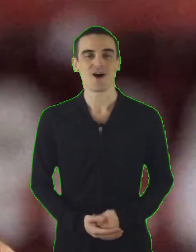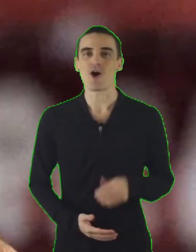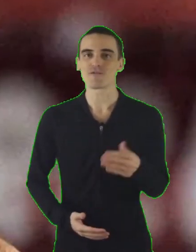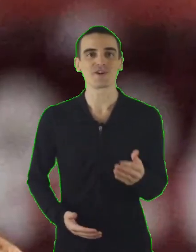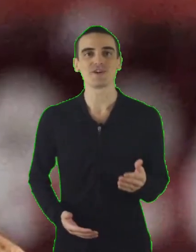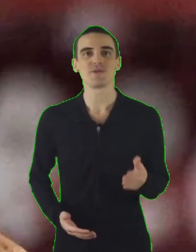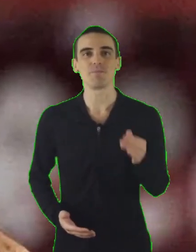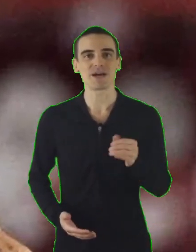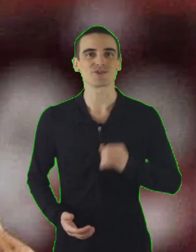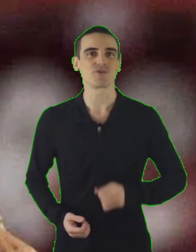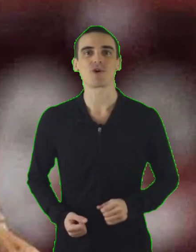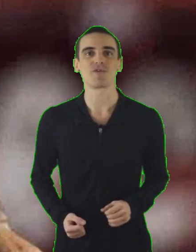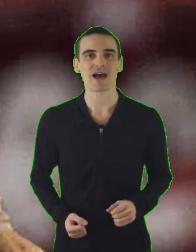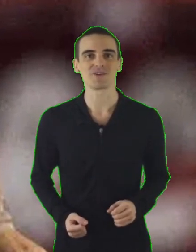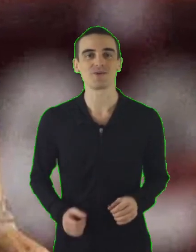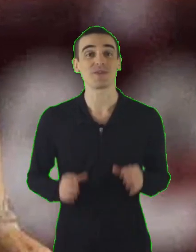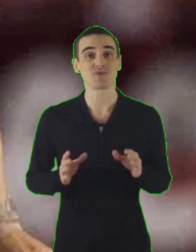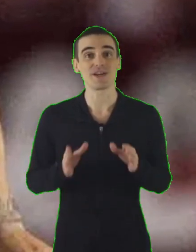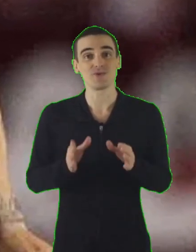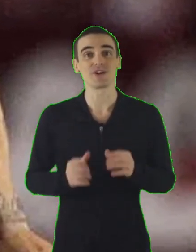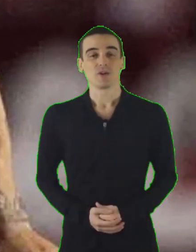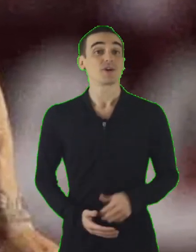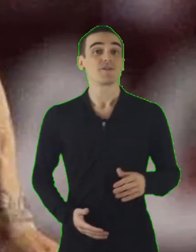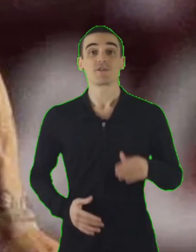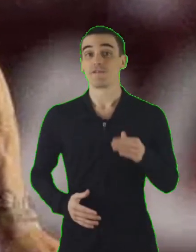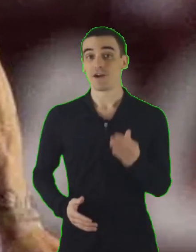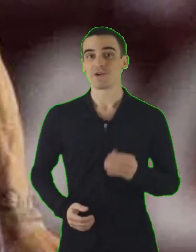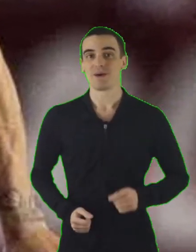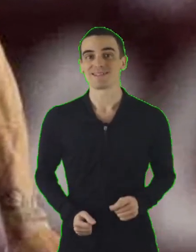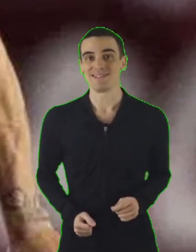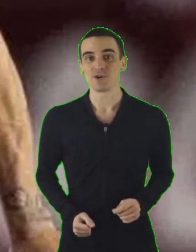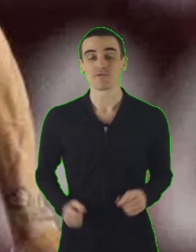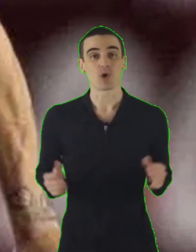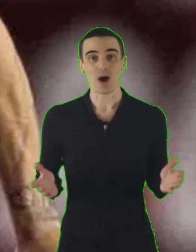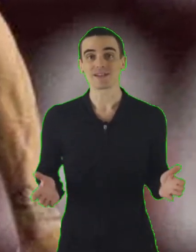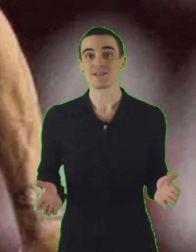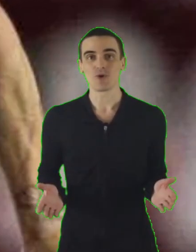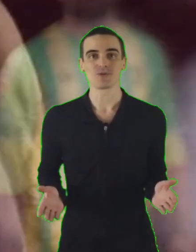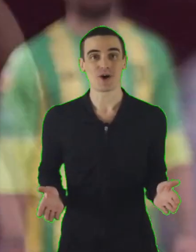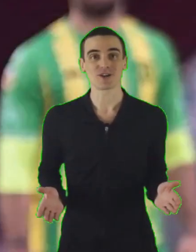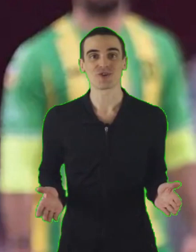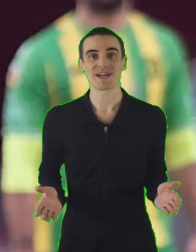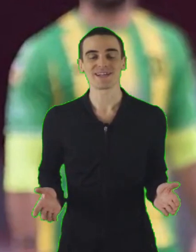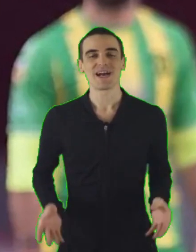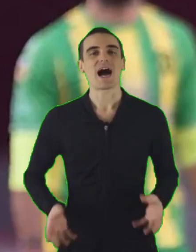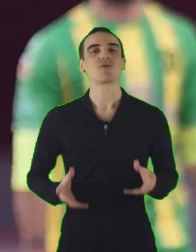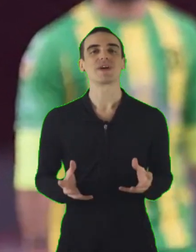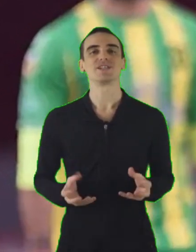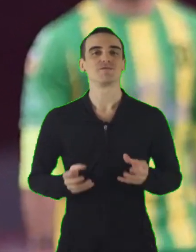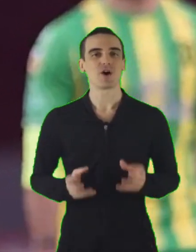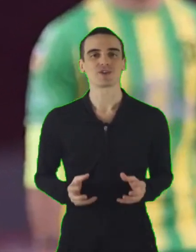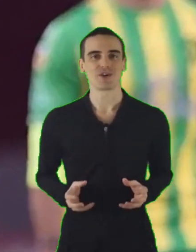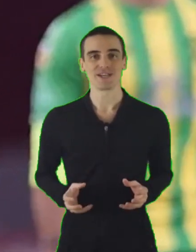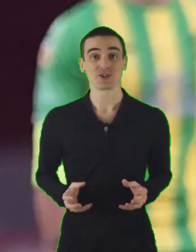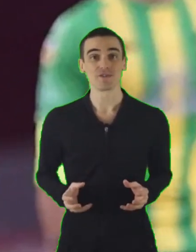R$ 5,34 milhões na cotação atual. A informação foi adiantada pelo jornalista Thiago Valu e confirmada pela Gol. Os mineiros chegaram a um acordo